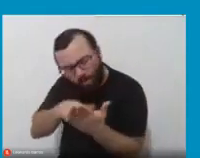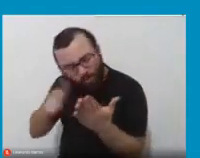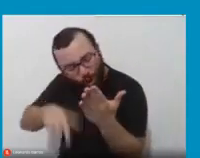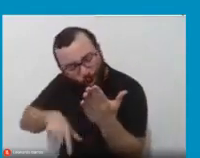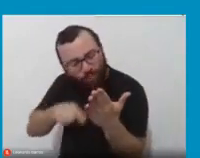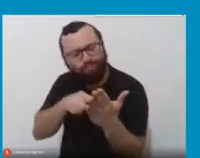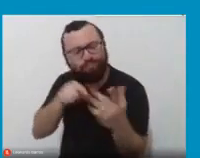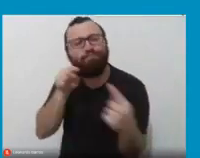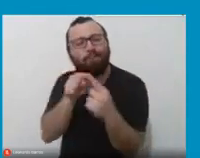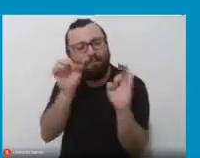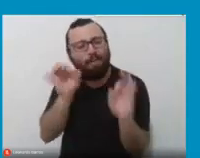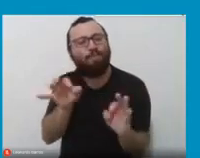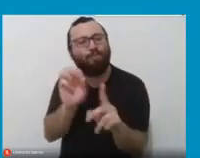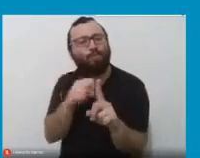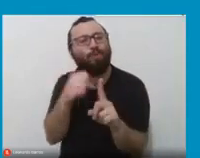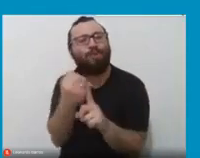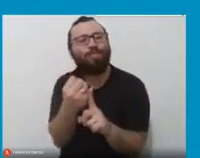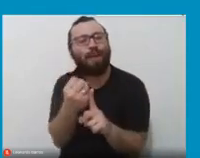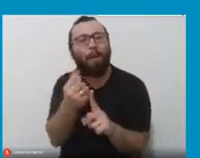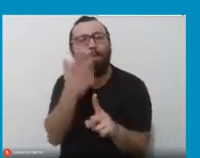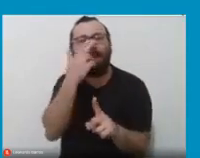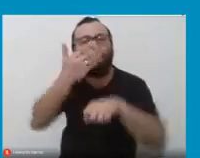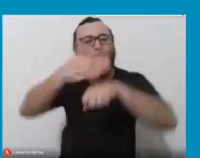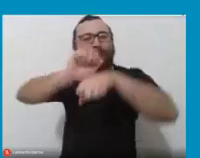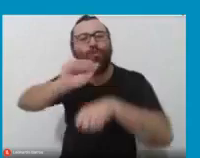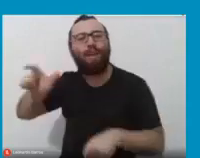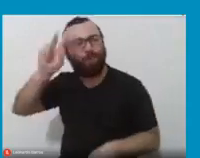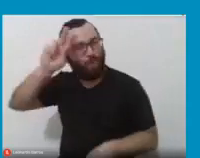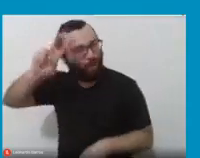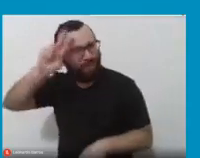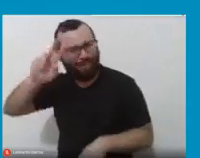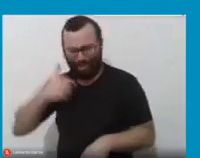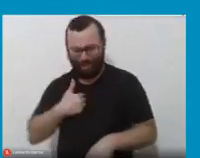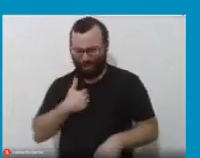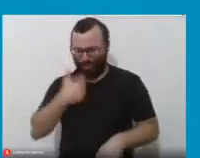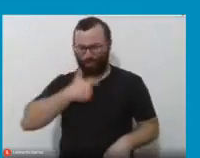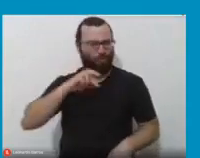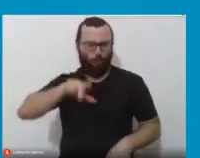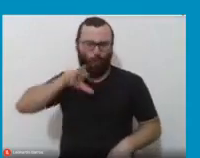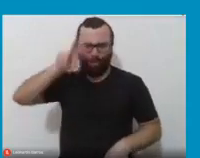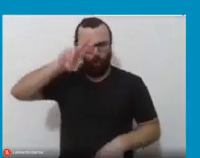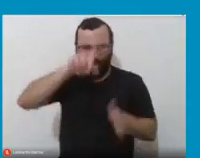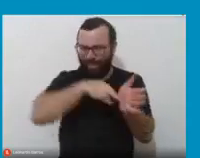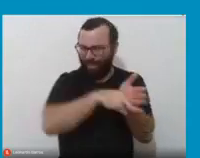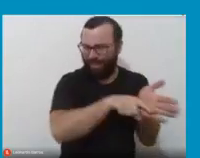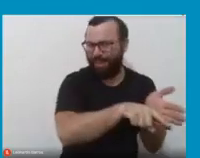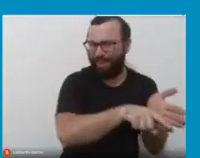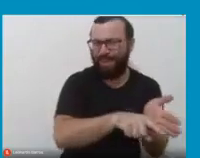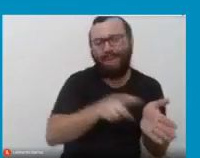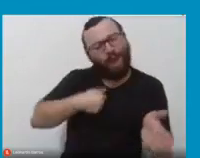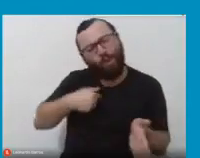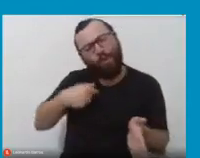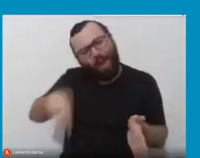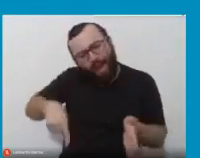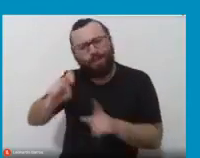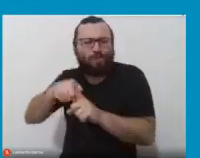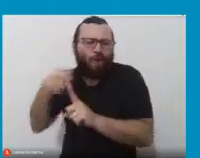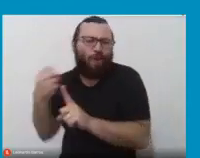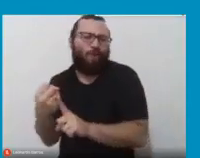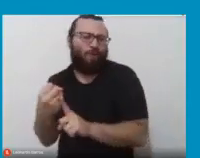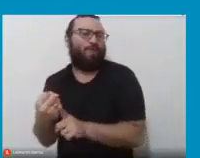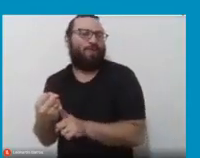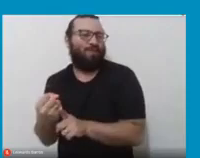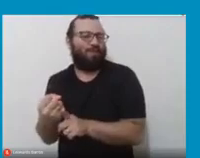sociologia, né? Mais do que de história. Eu não sou um historiador, eu sou um sociólogo, né? E